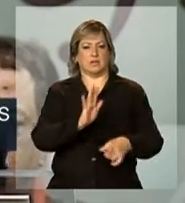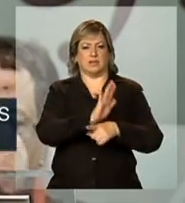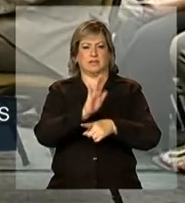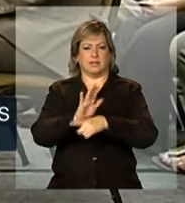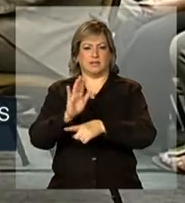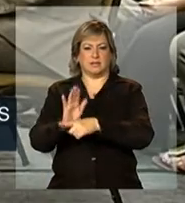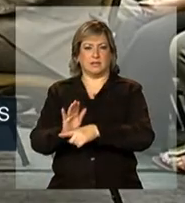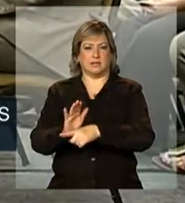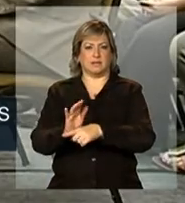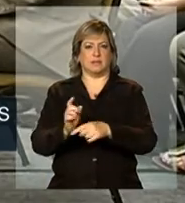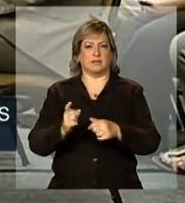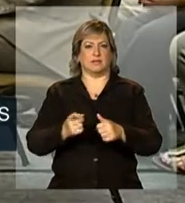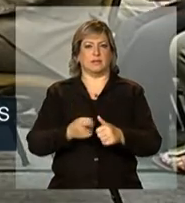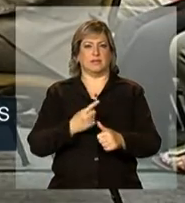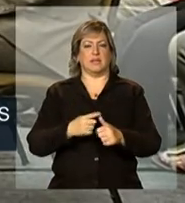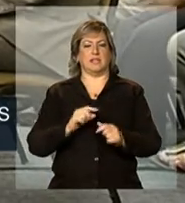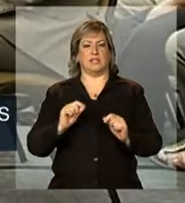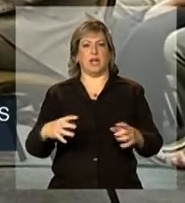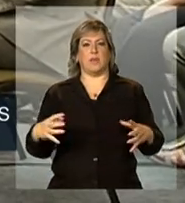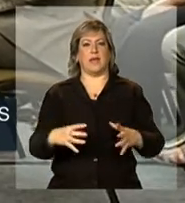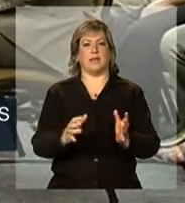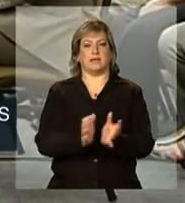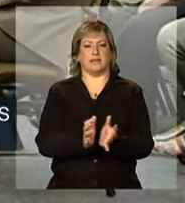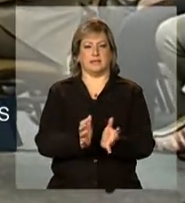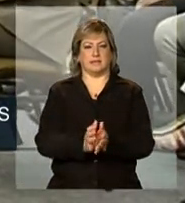primeira leva, entregues até março de